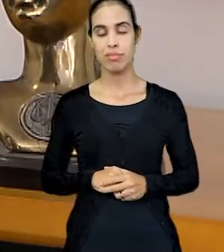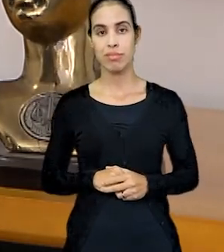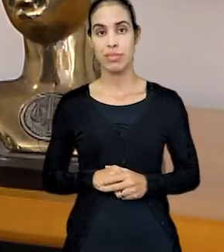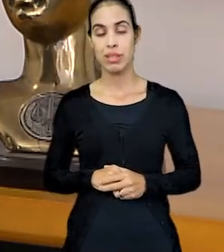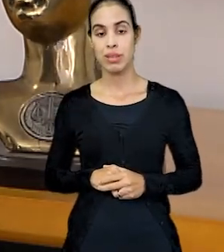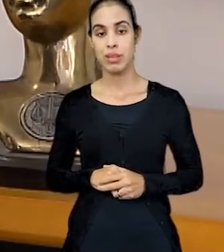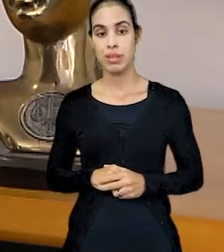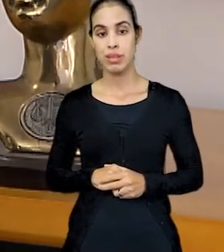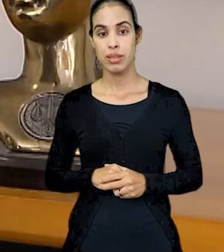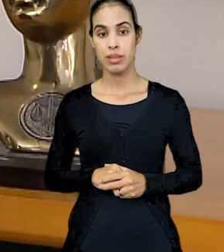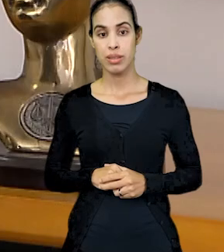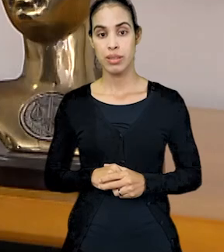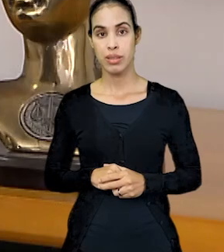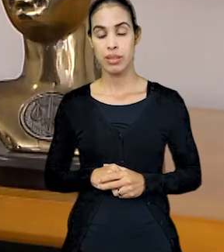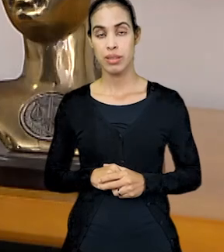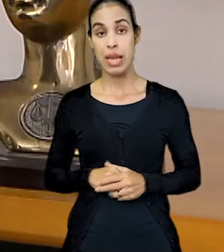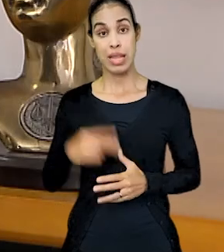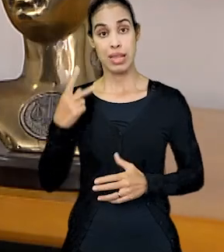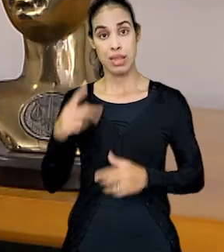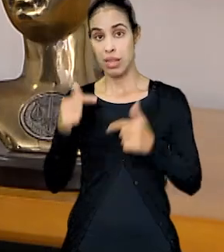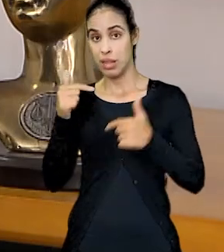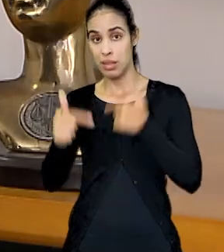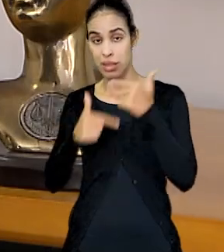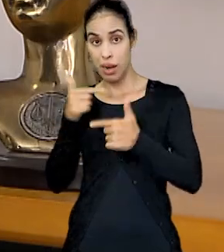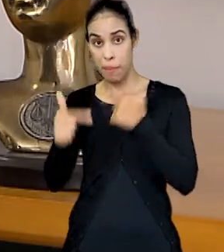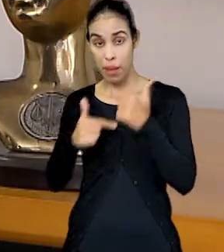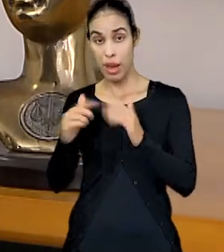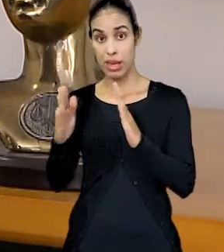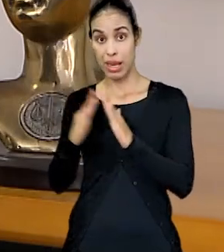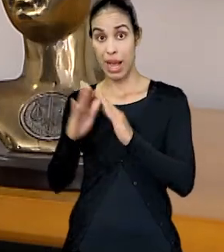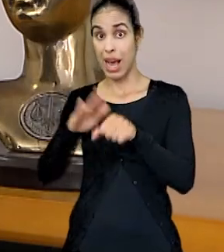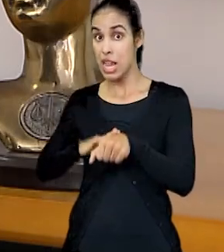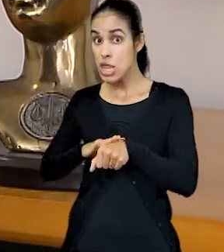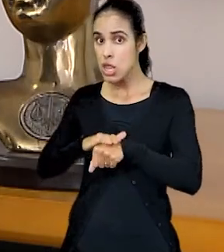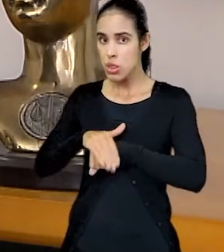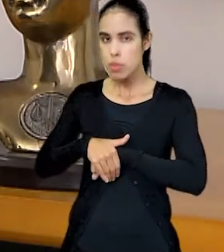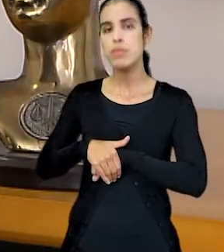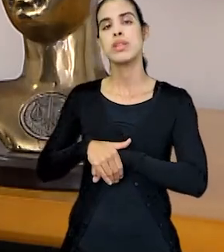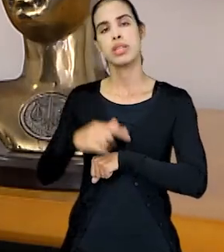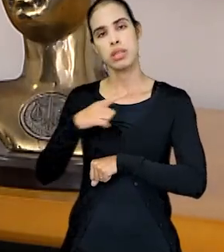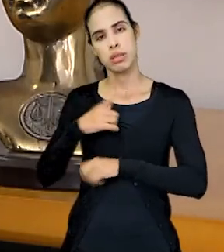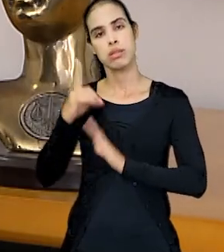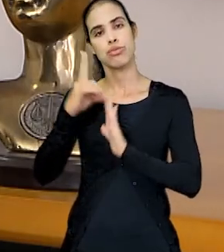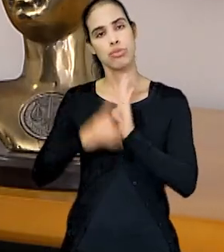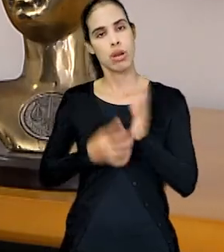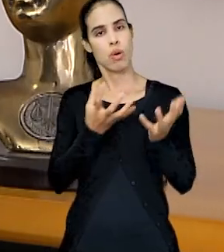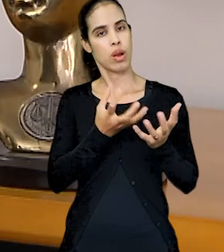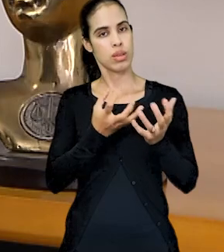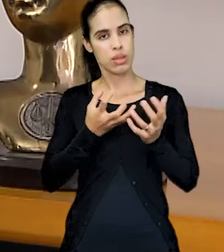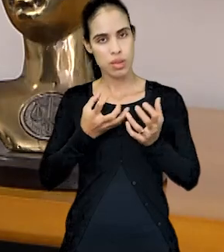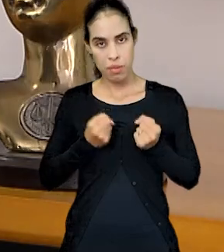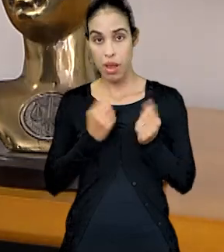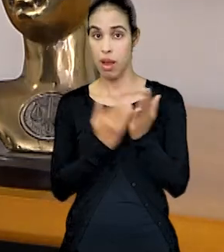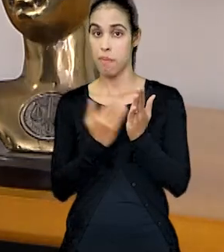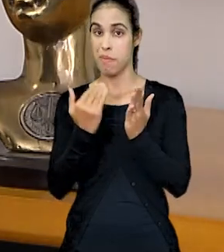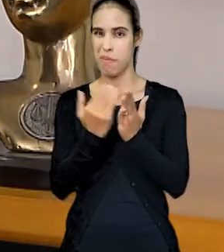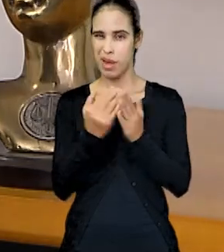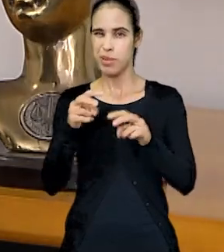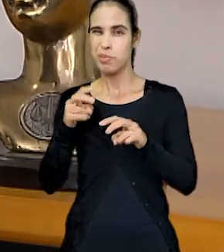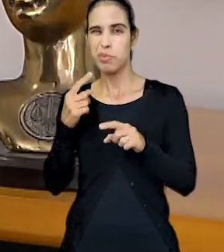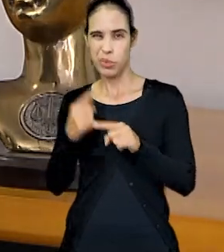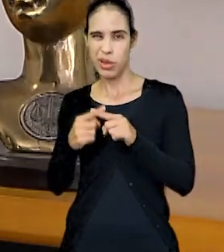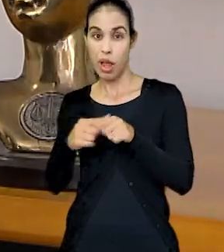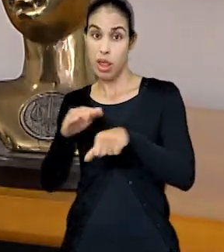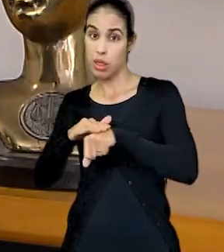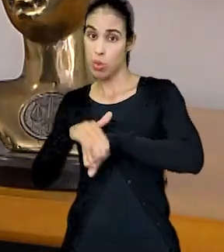dela. E se ela tem jornada e essa jornada é à noite, ela tem direito a receber o adicional noturno como qualquer trabalhador